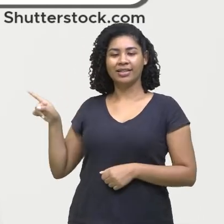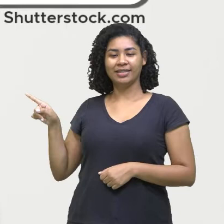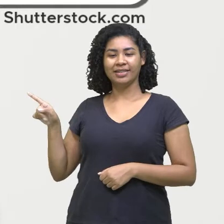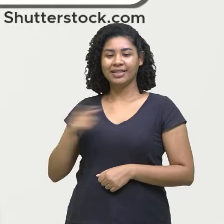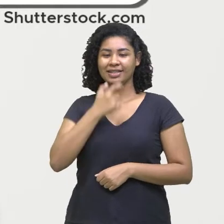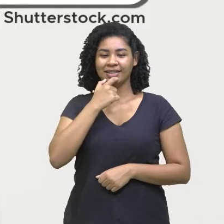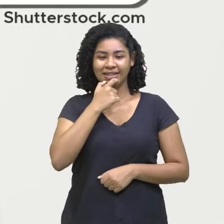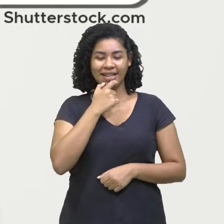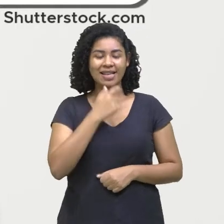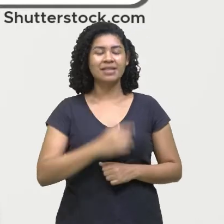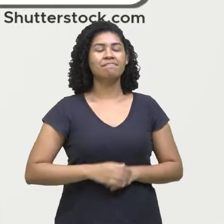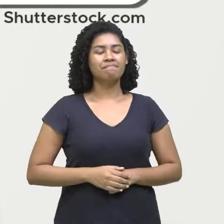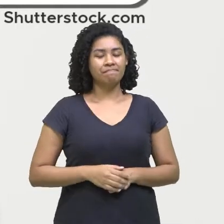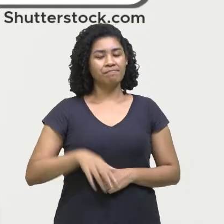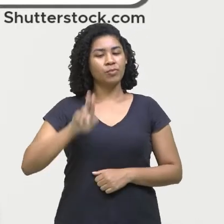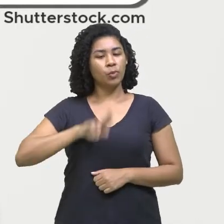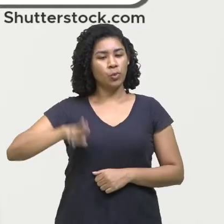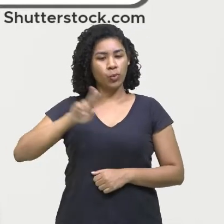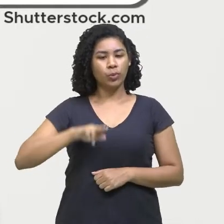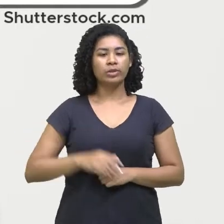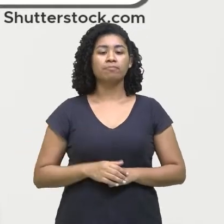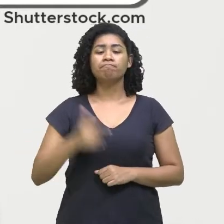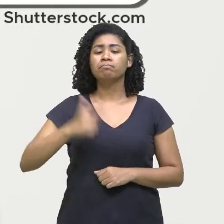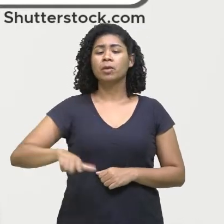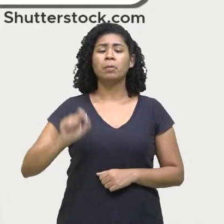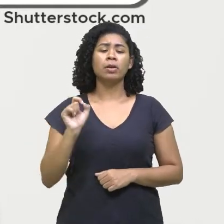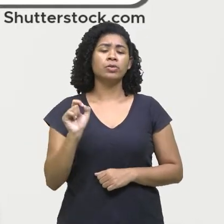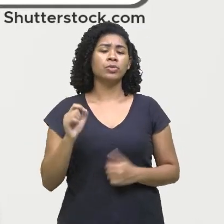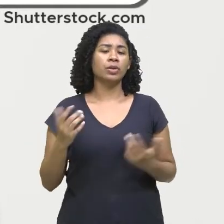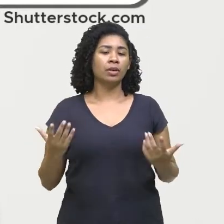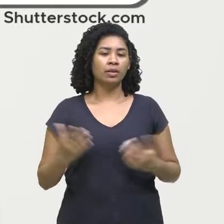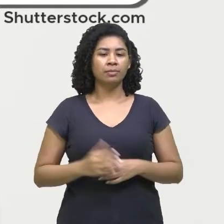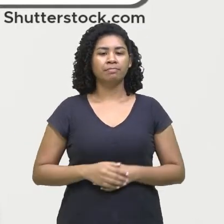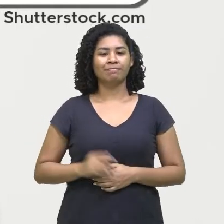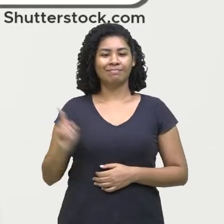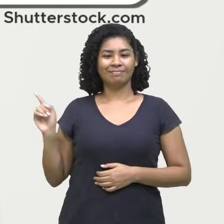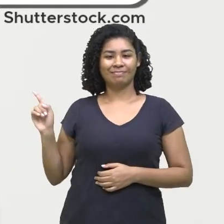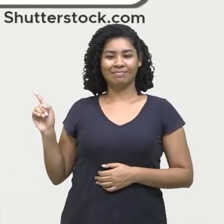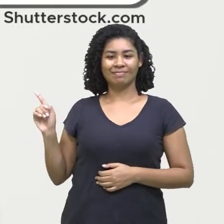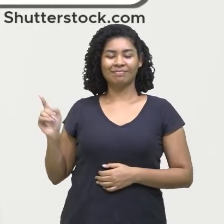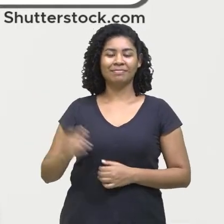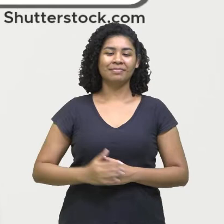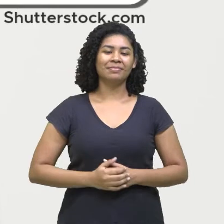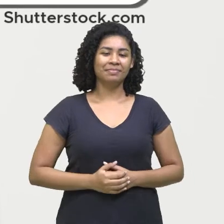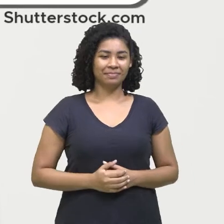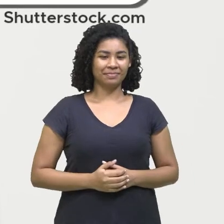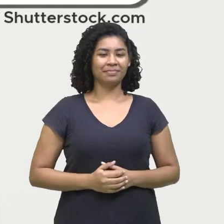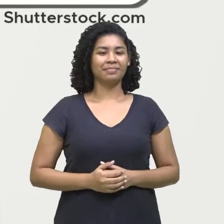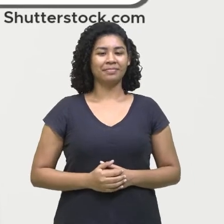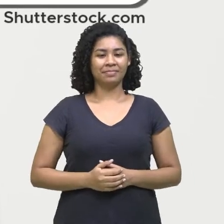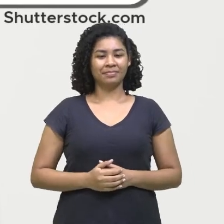Inglês britânico. Qual é o outro país? A Escócia.